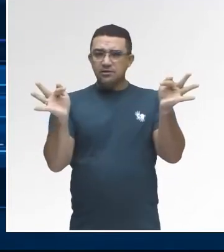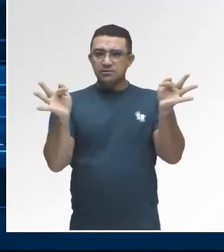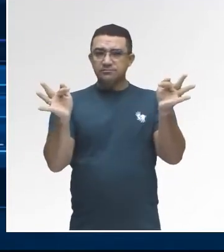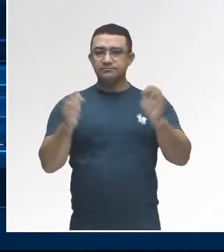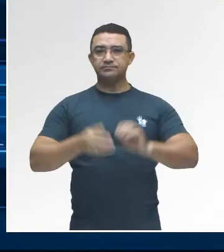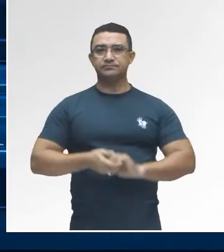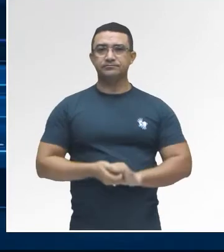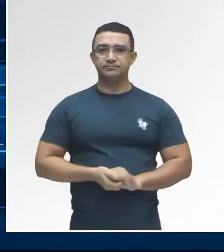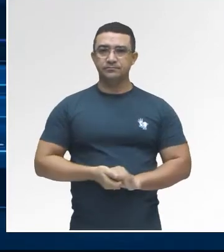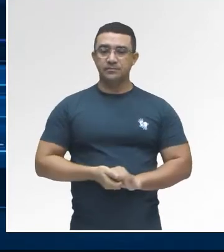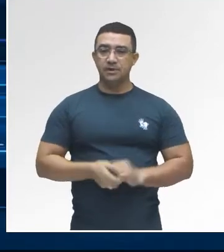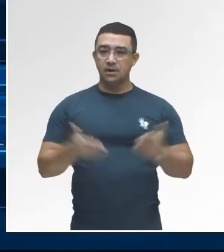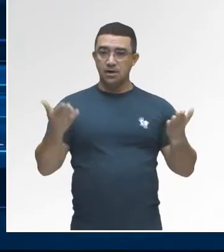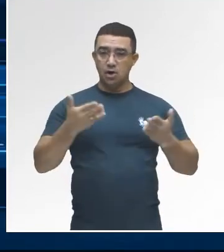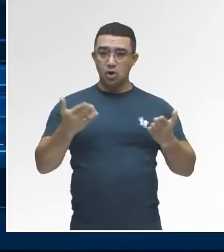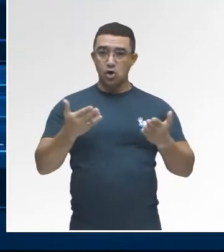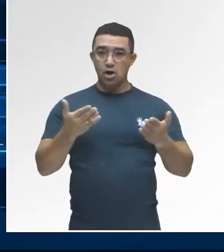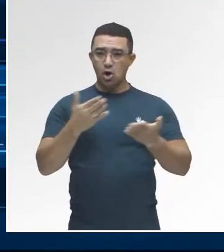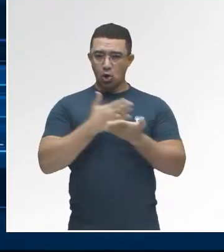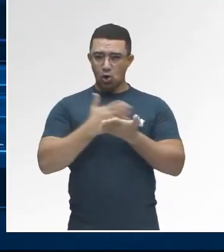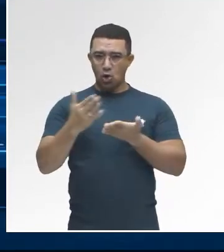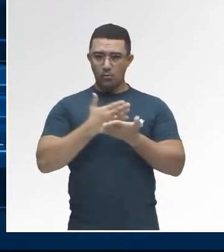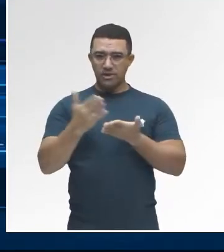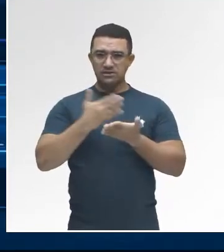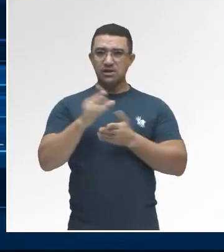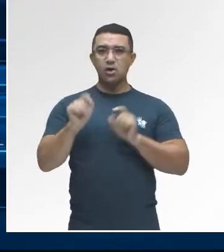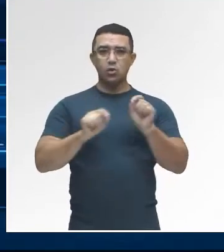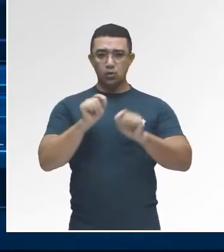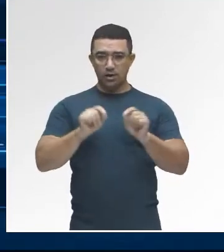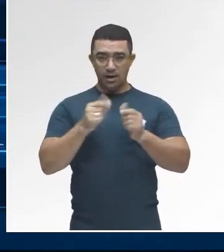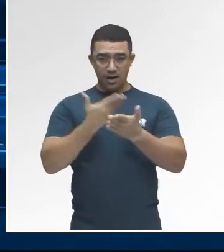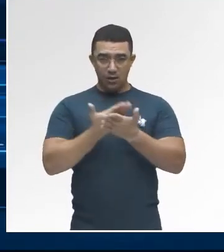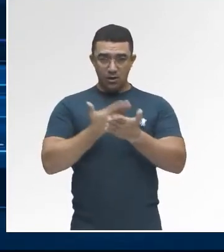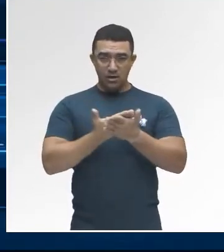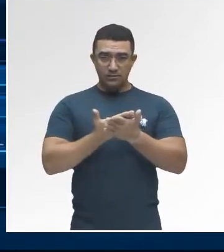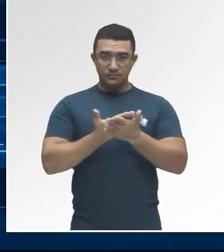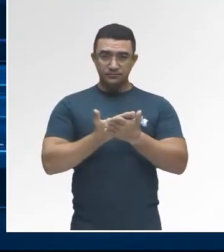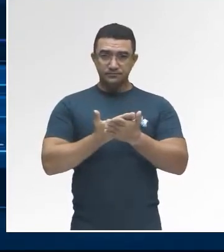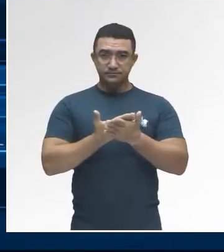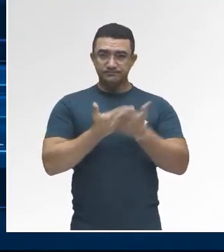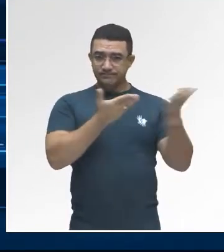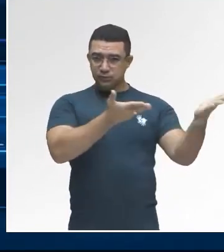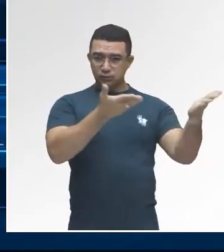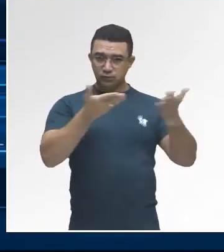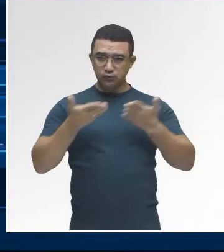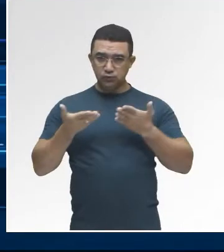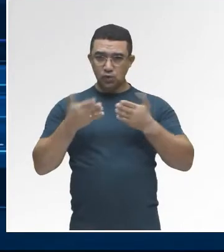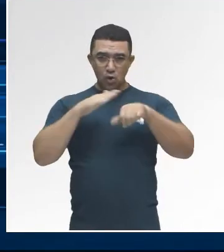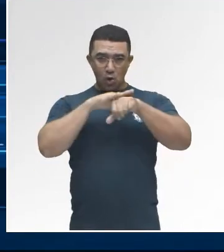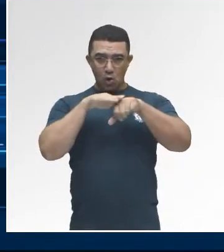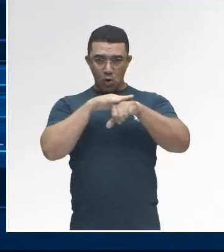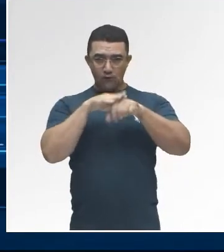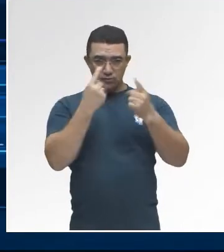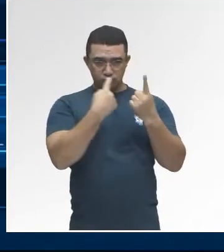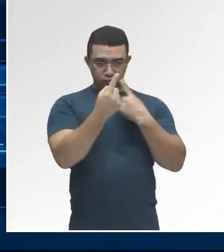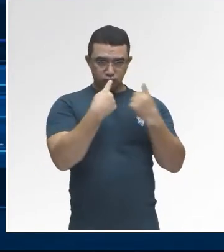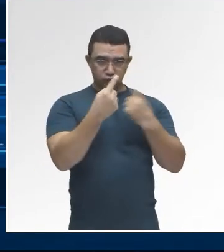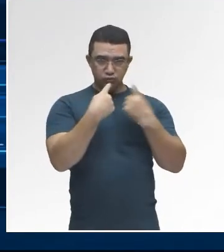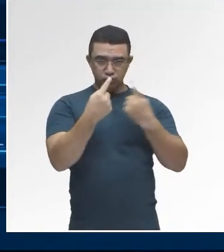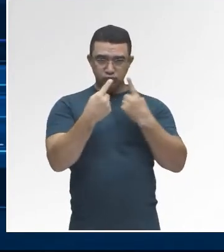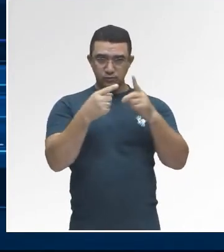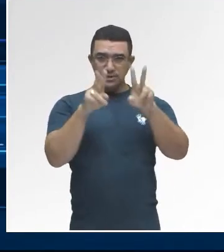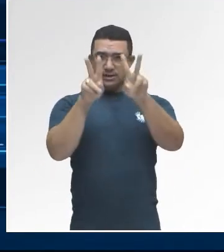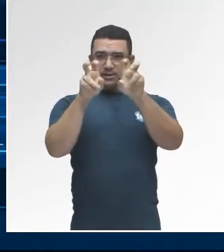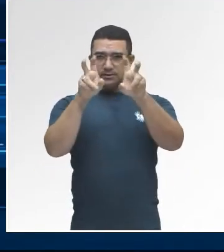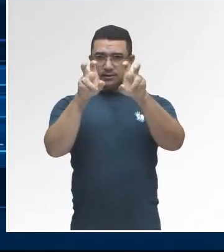party. Agora nós vamos começar nessa segunda parte da nossa aula trazendo um conversation com o nome de Special Day,